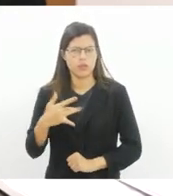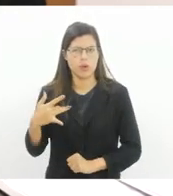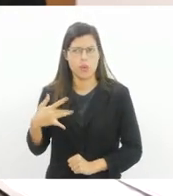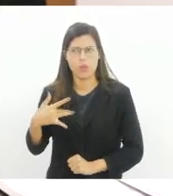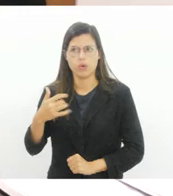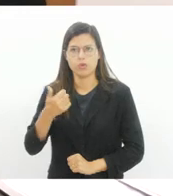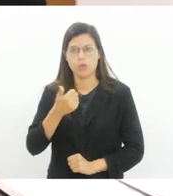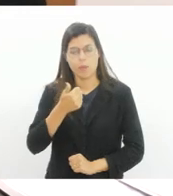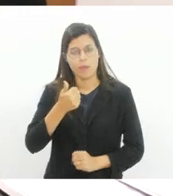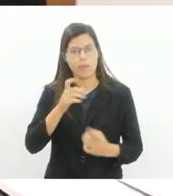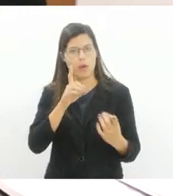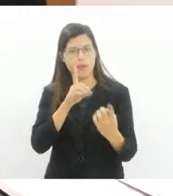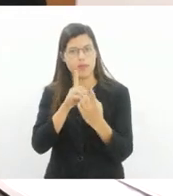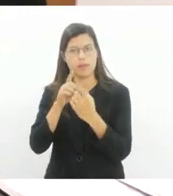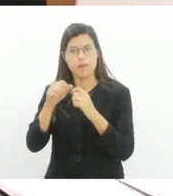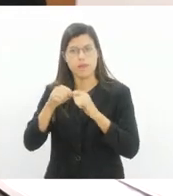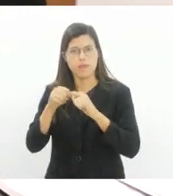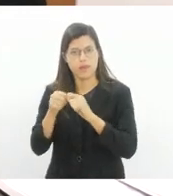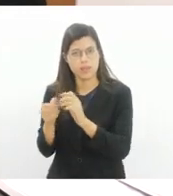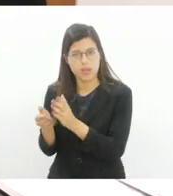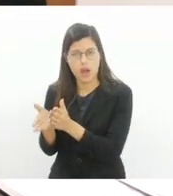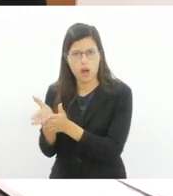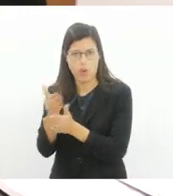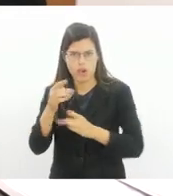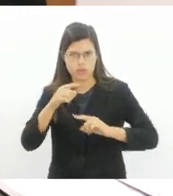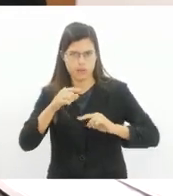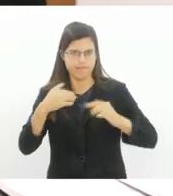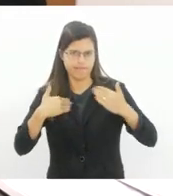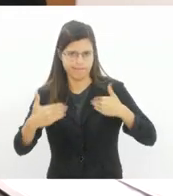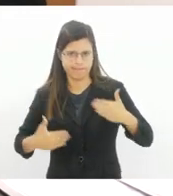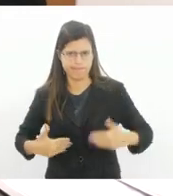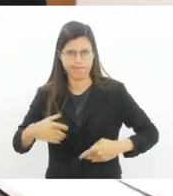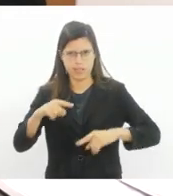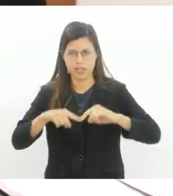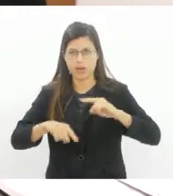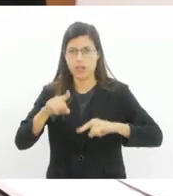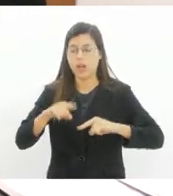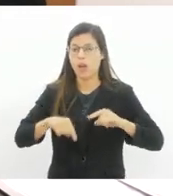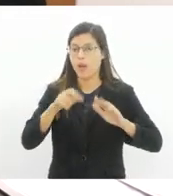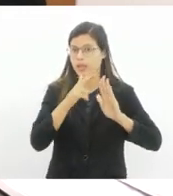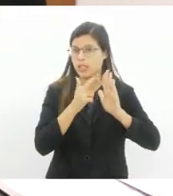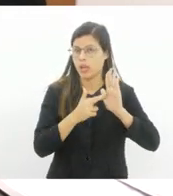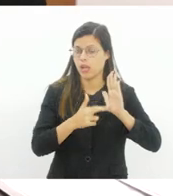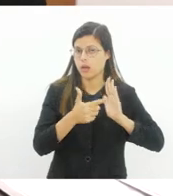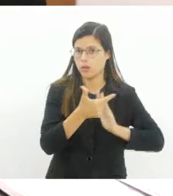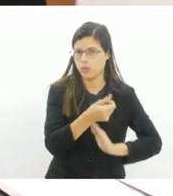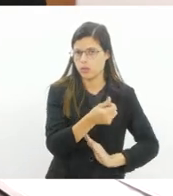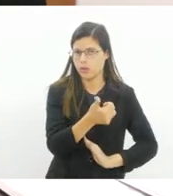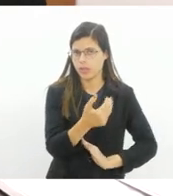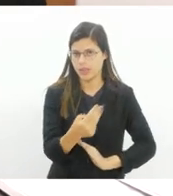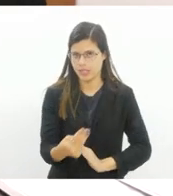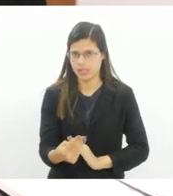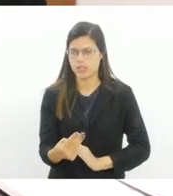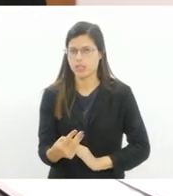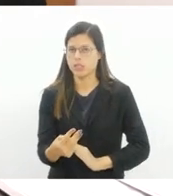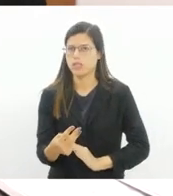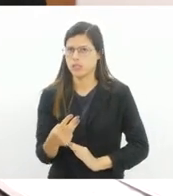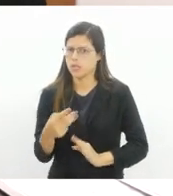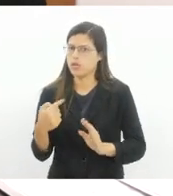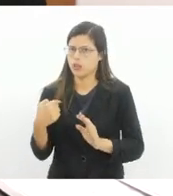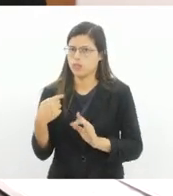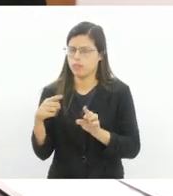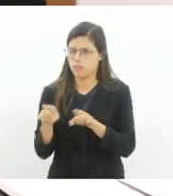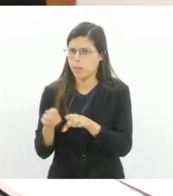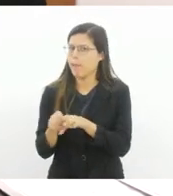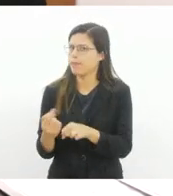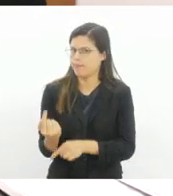coleta de vestígio. Aliás, essa norma é de 2013. Olha aí, 2013. Eu também estive lá. E